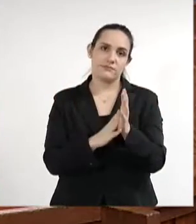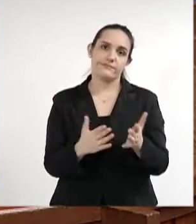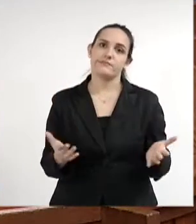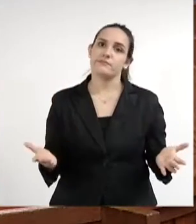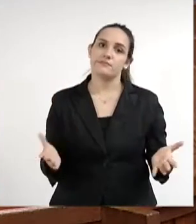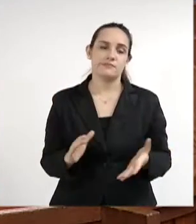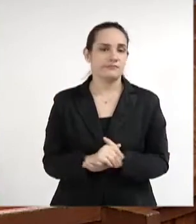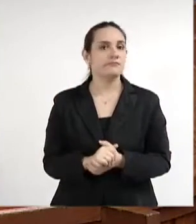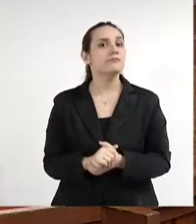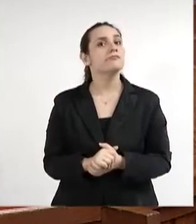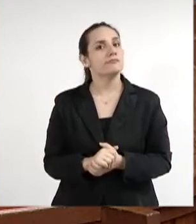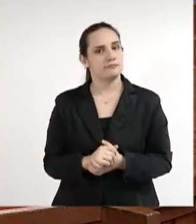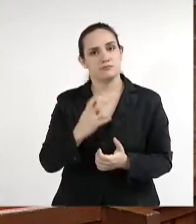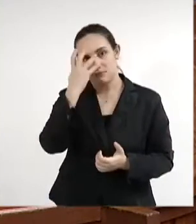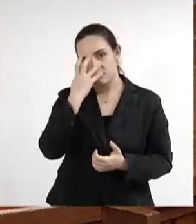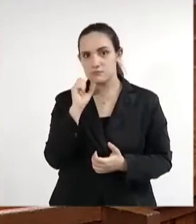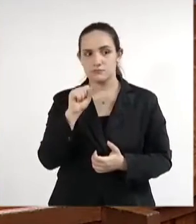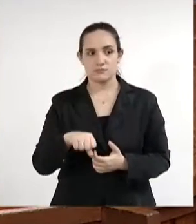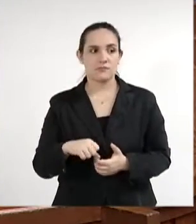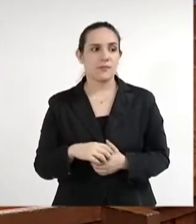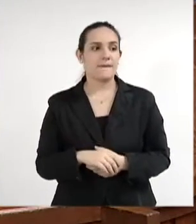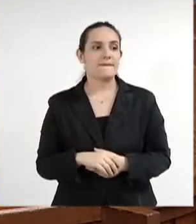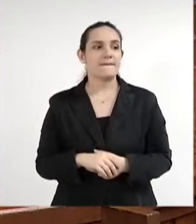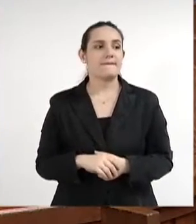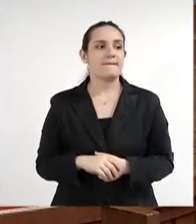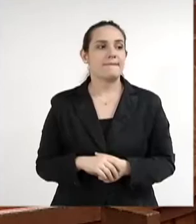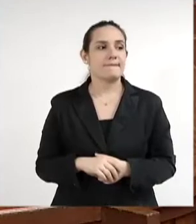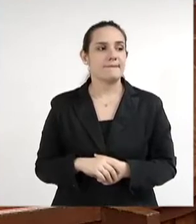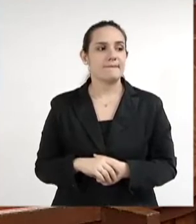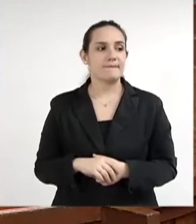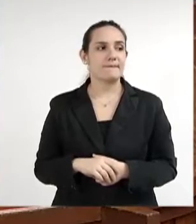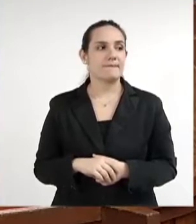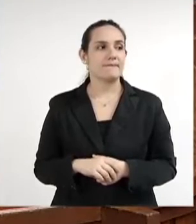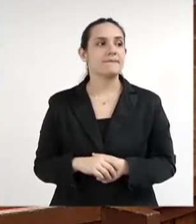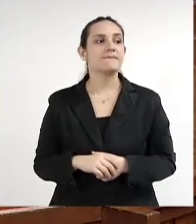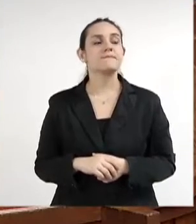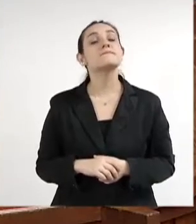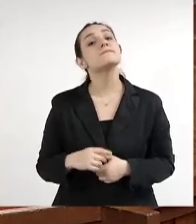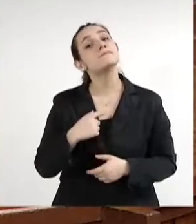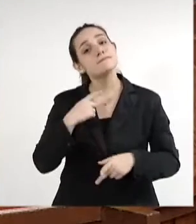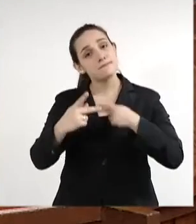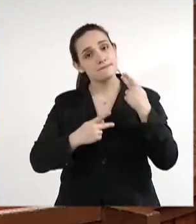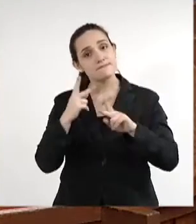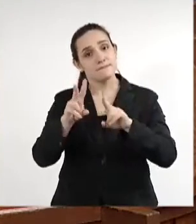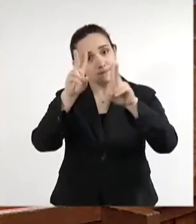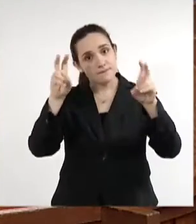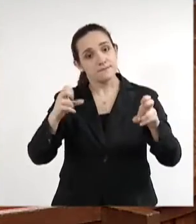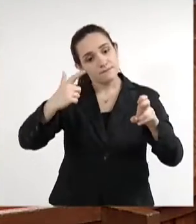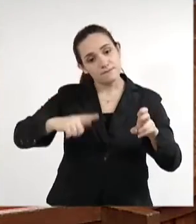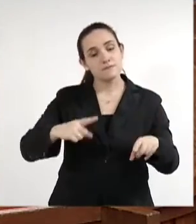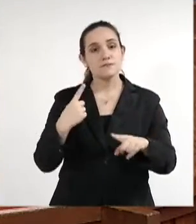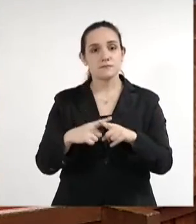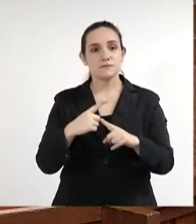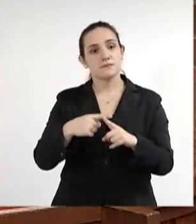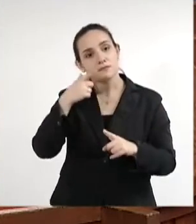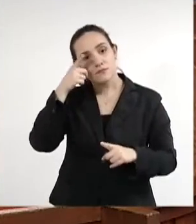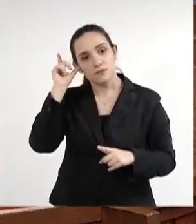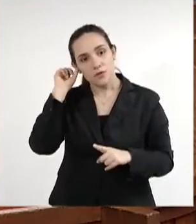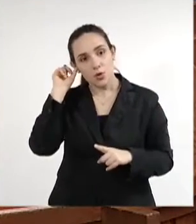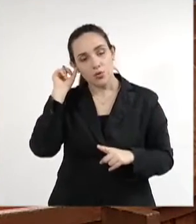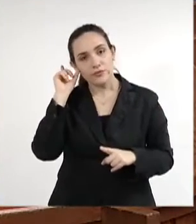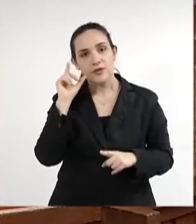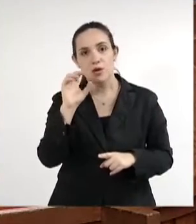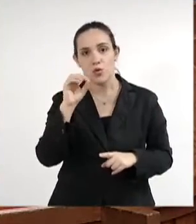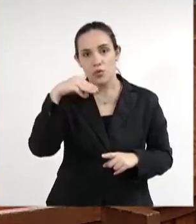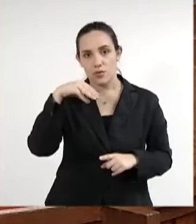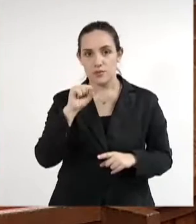realmente é algo muito sério. Eu estou novamente trazendo esse assunto por conta do que foi divulgado ontem pela Organização Mundial